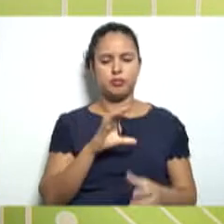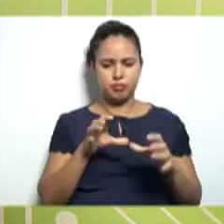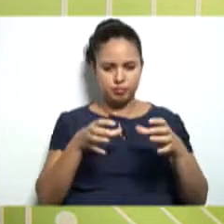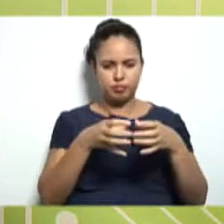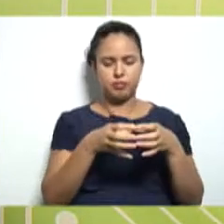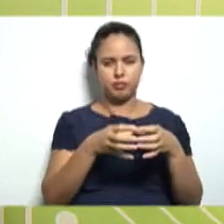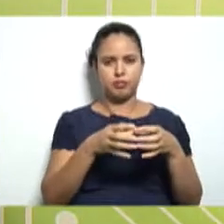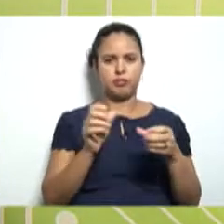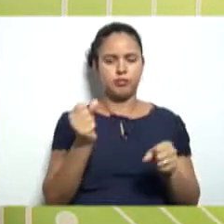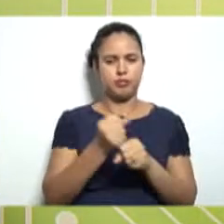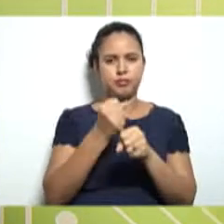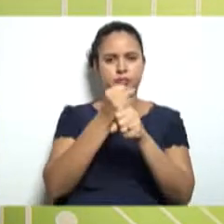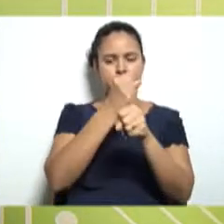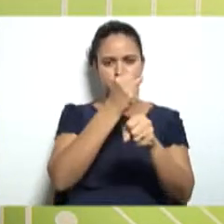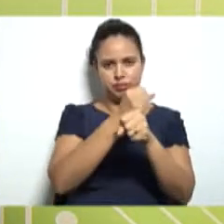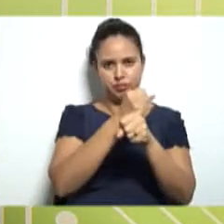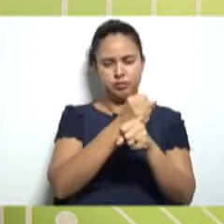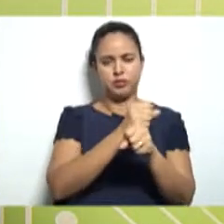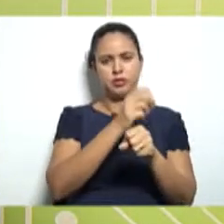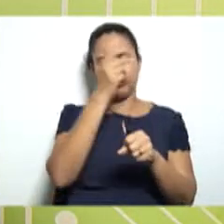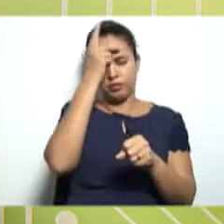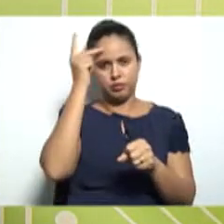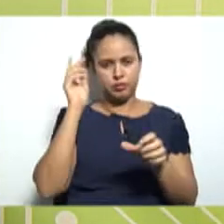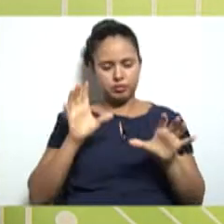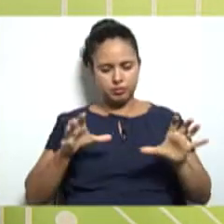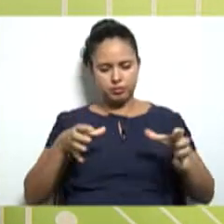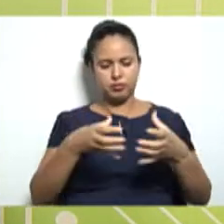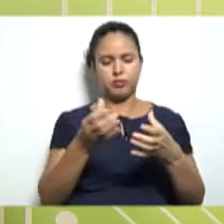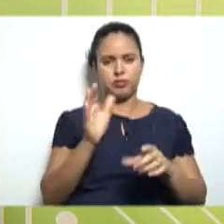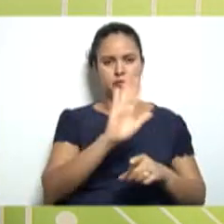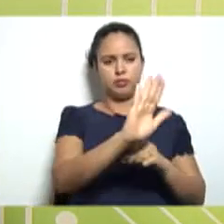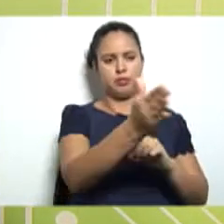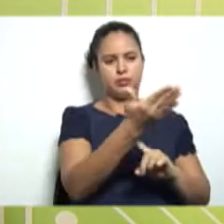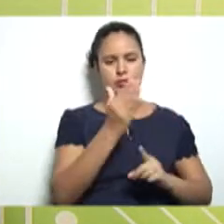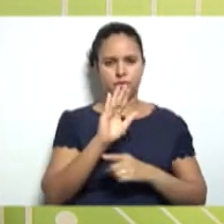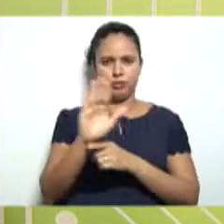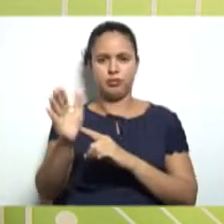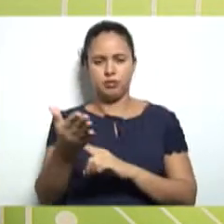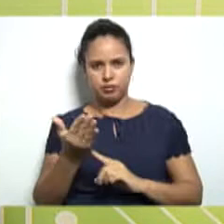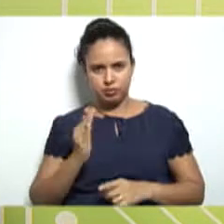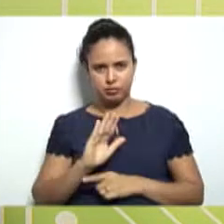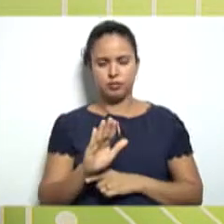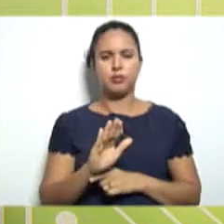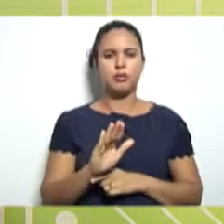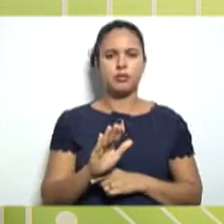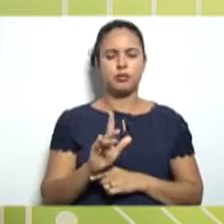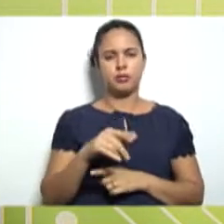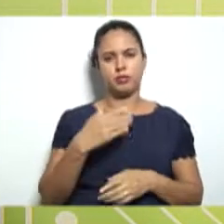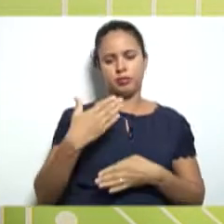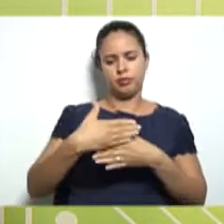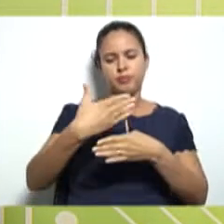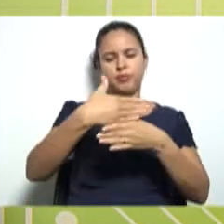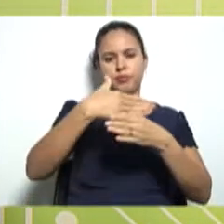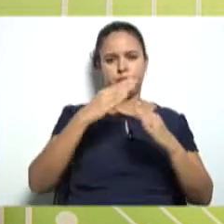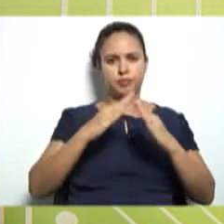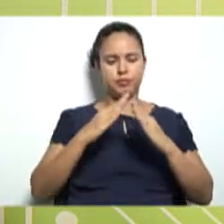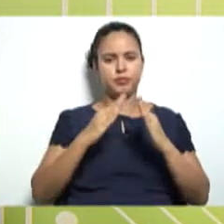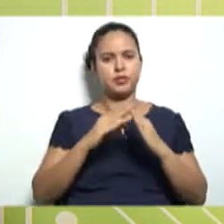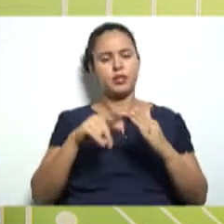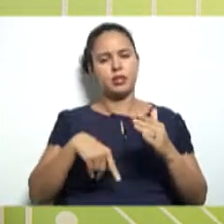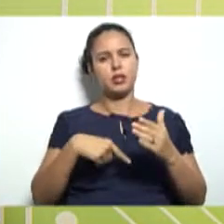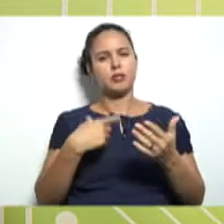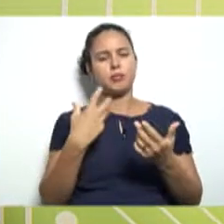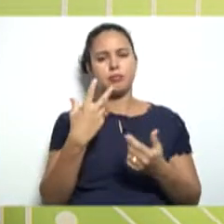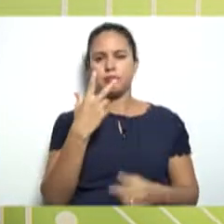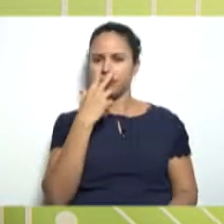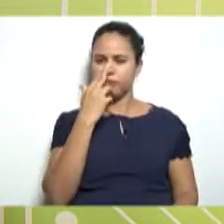foi construído assim, mutirão de ajuda mútua, de pessoas associadas numa forma de ajuda de construção. E ele é muito similar ao